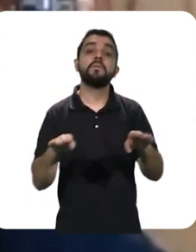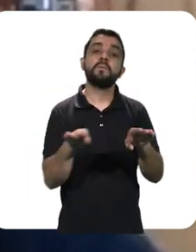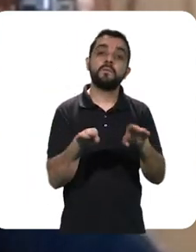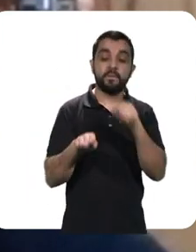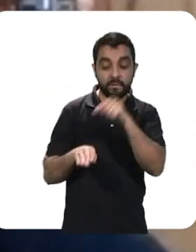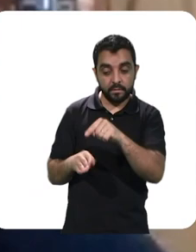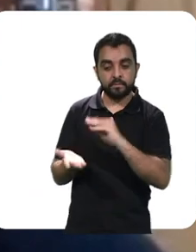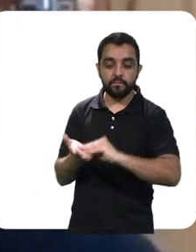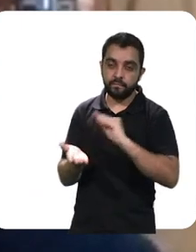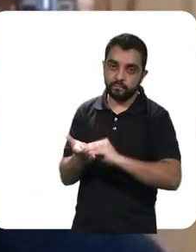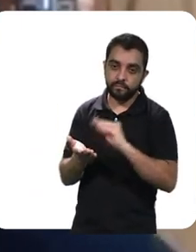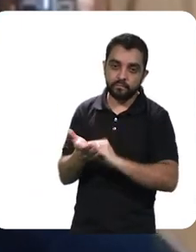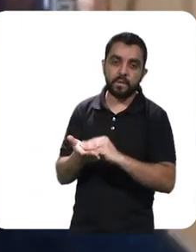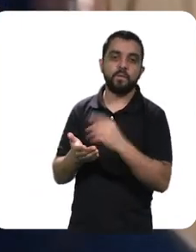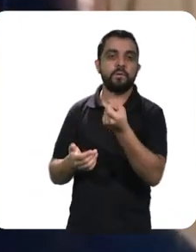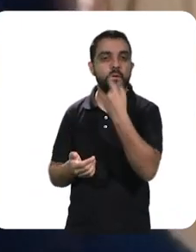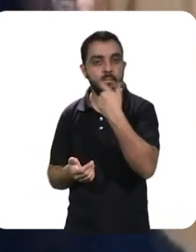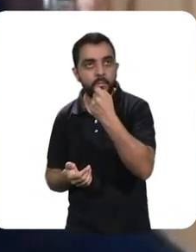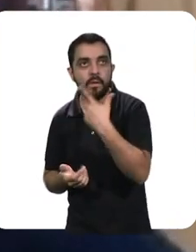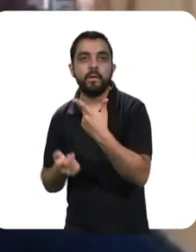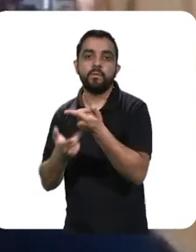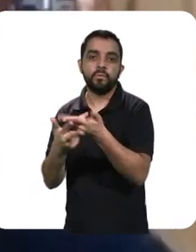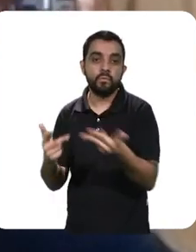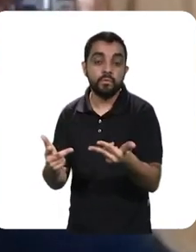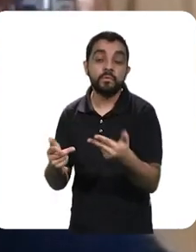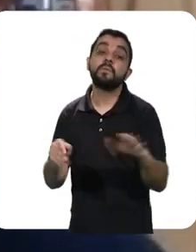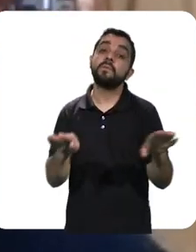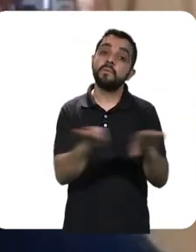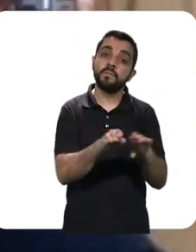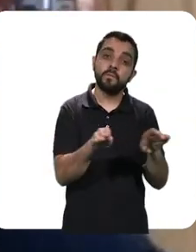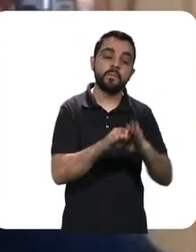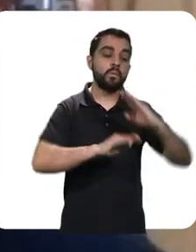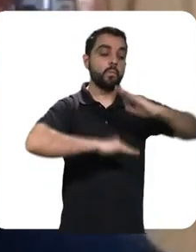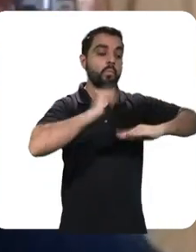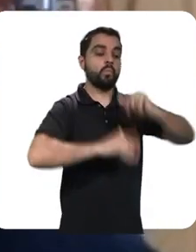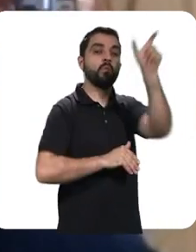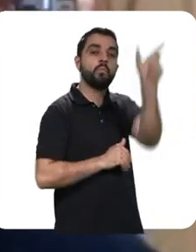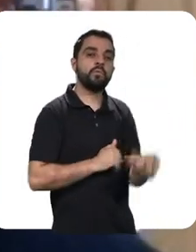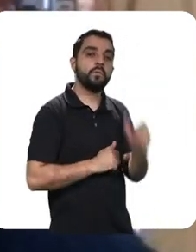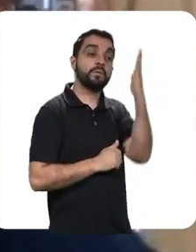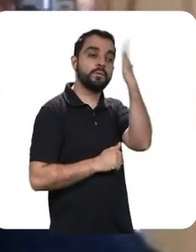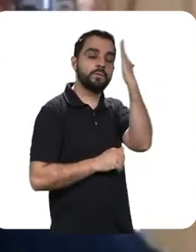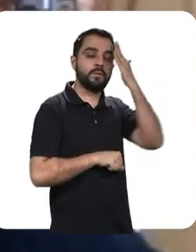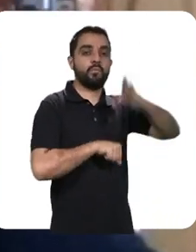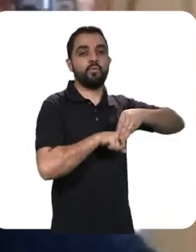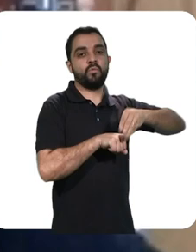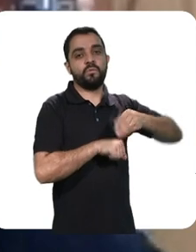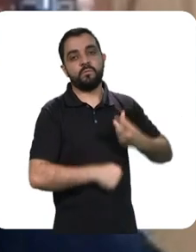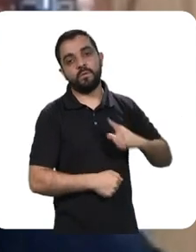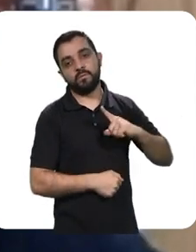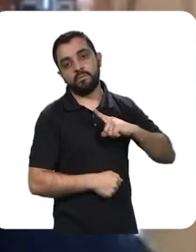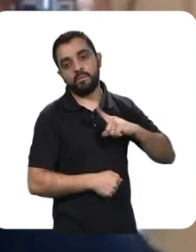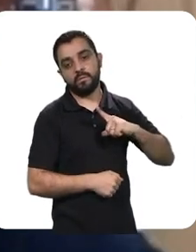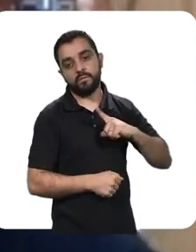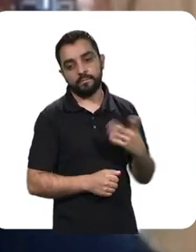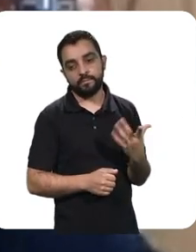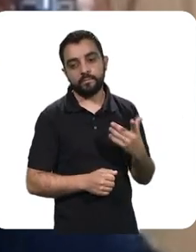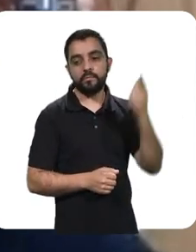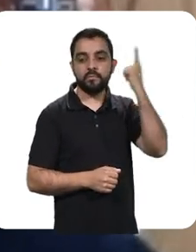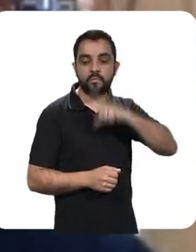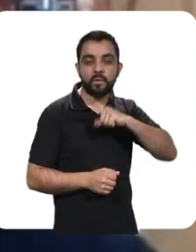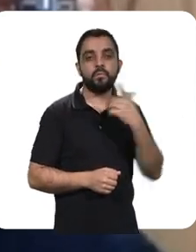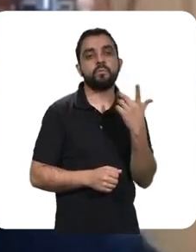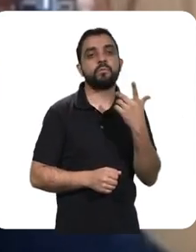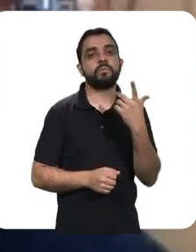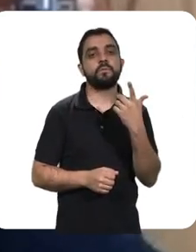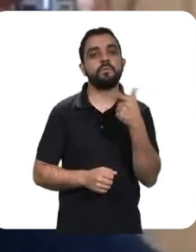não é só respirador, medicamento, mas principalmente do profissional capacitado, que vai saber avaliar esse